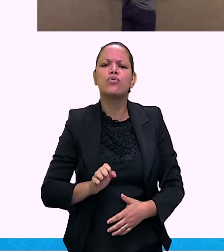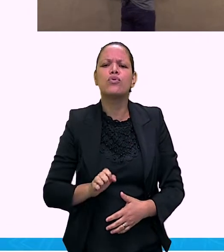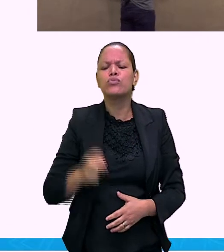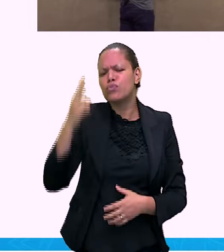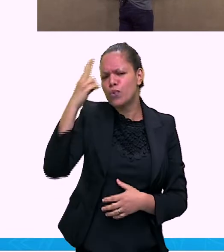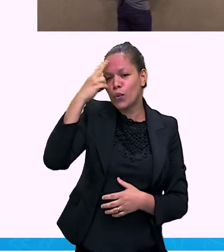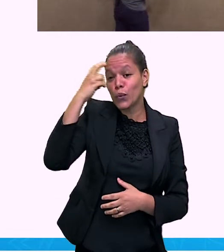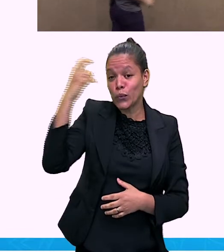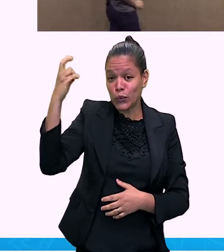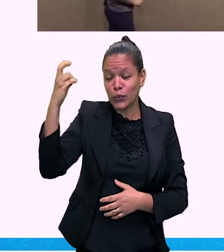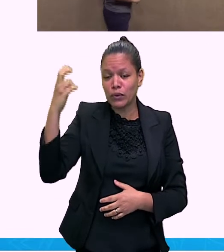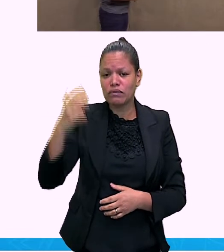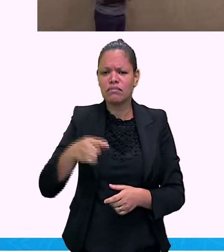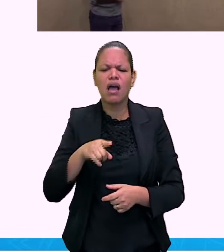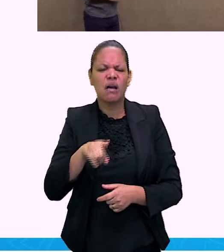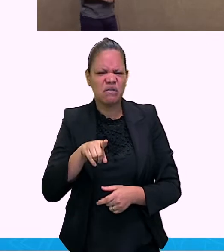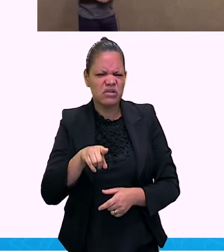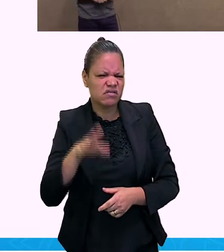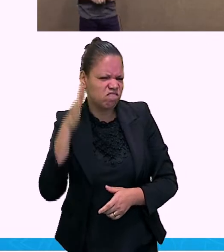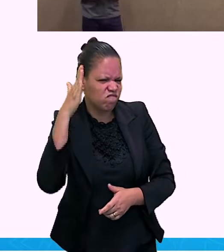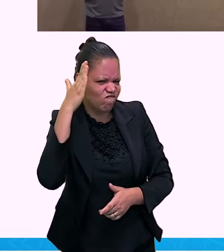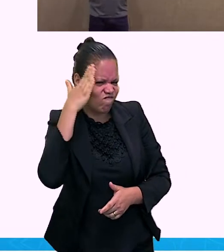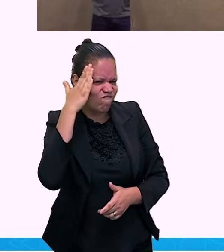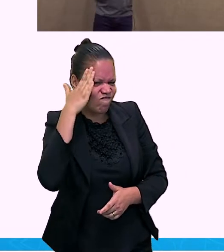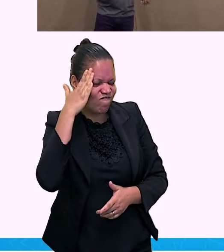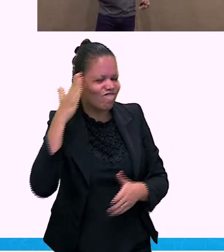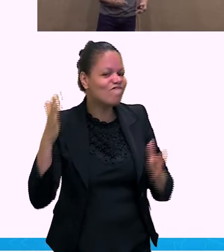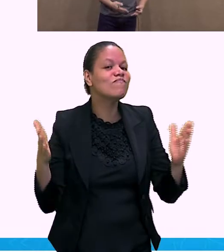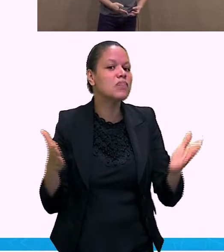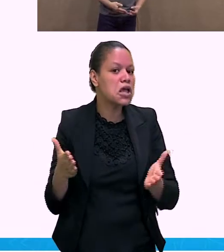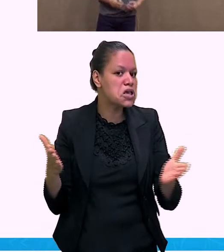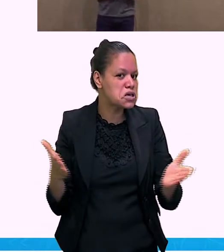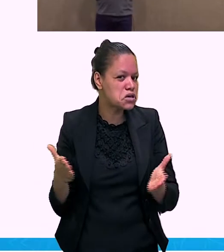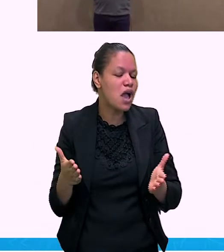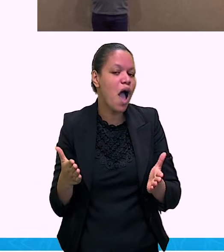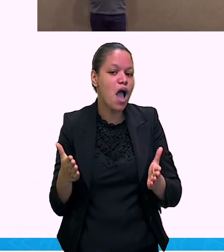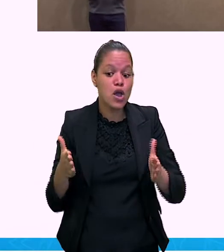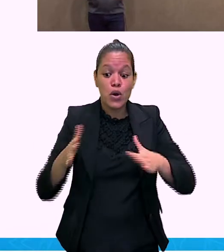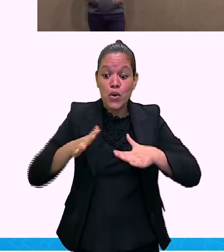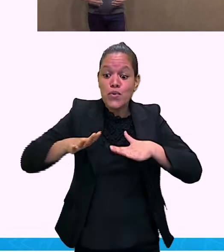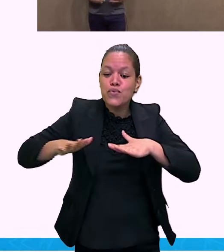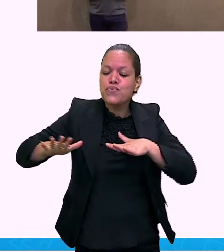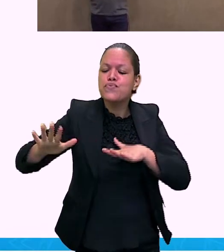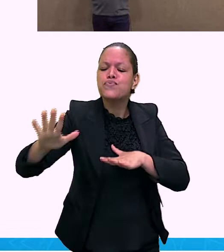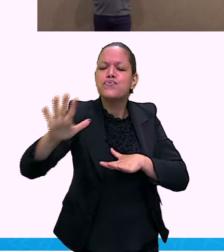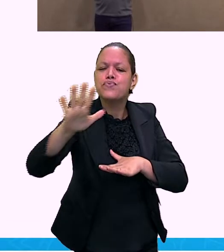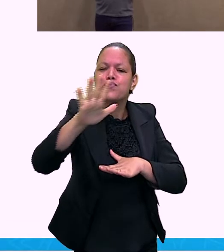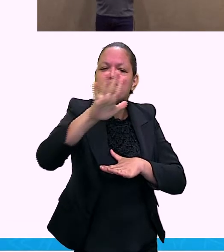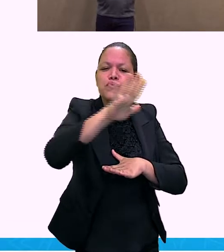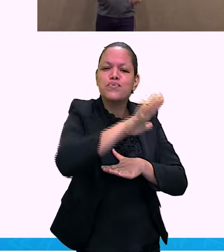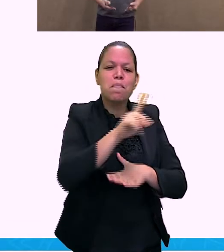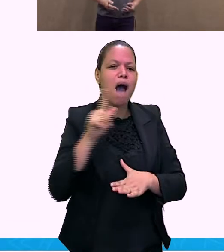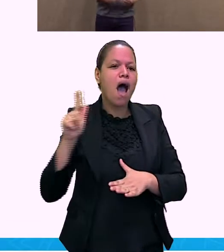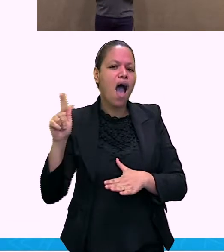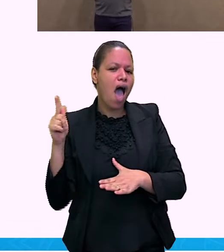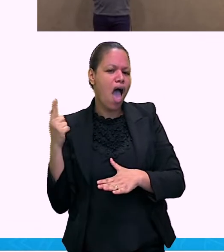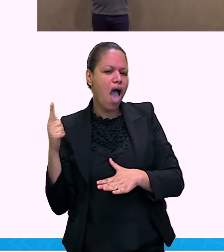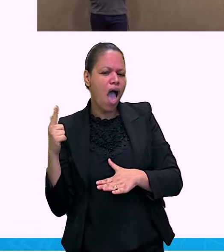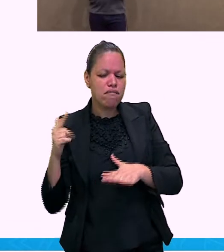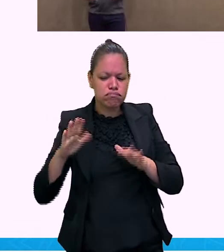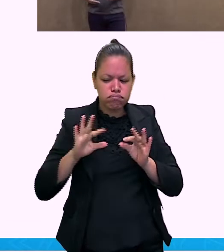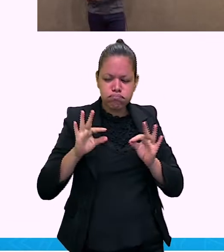que o espaço geográfico territorial do Brasil ele é bastante amplo, complexo, com vários tipos de